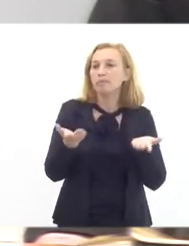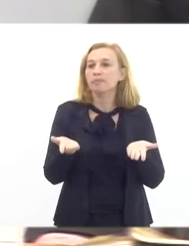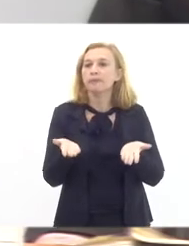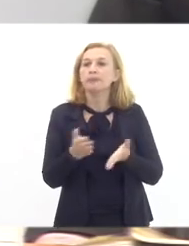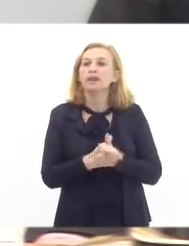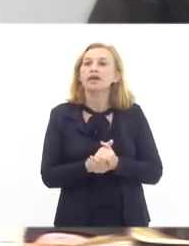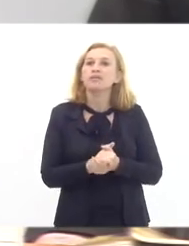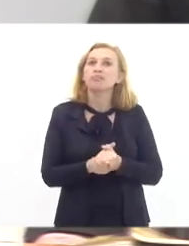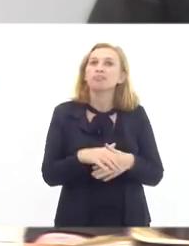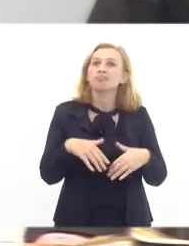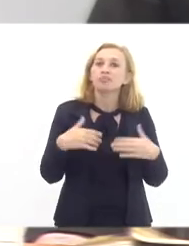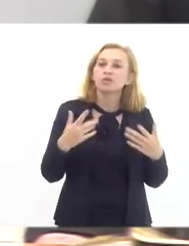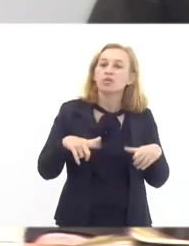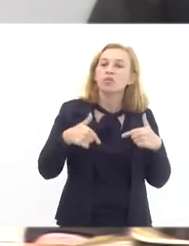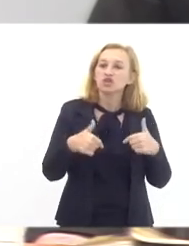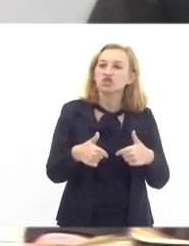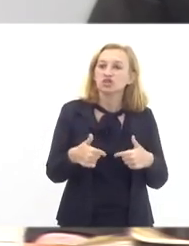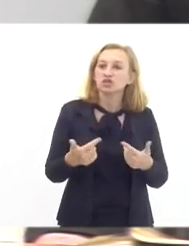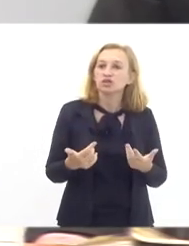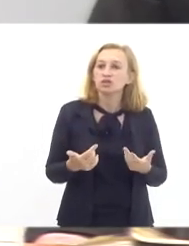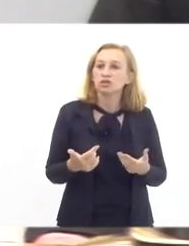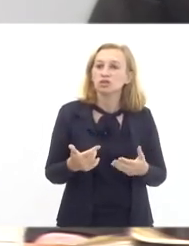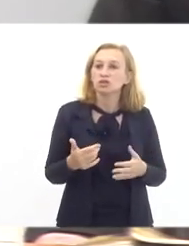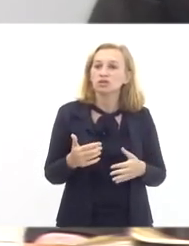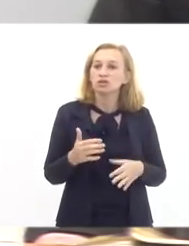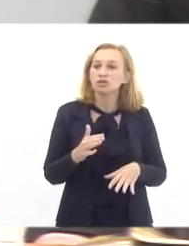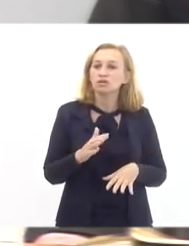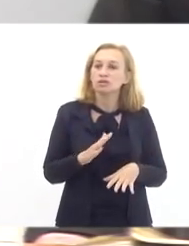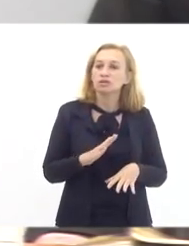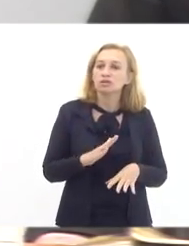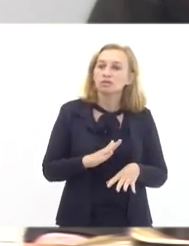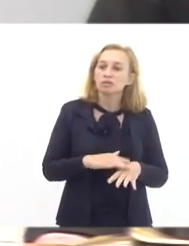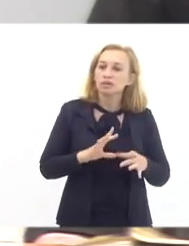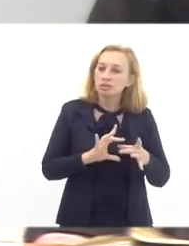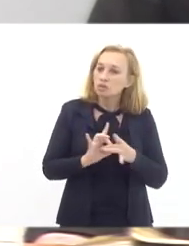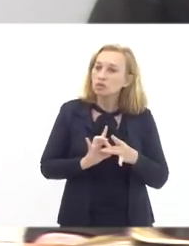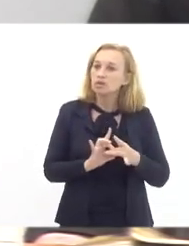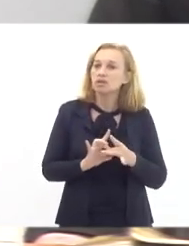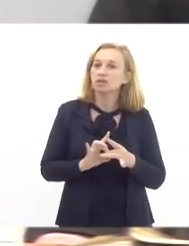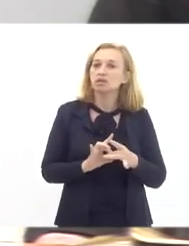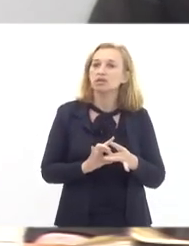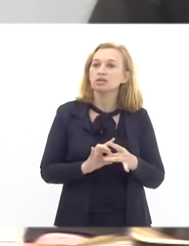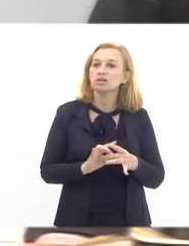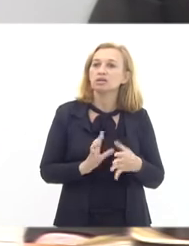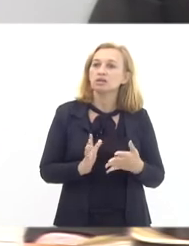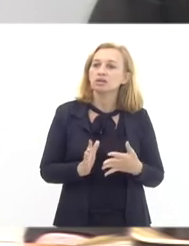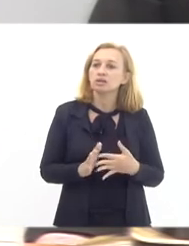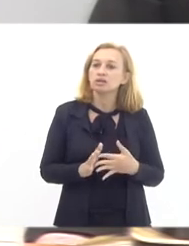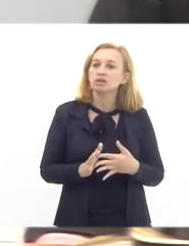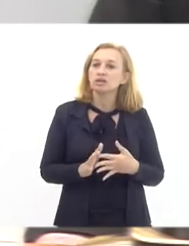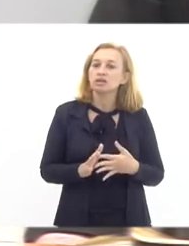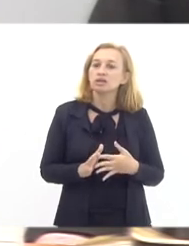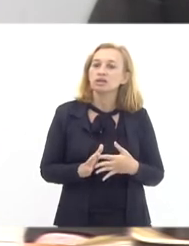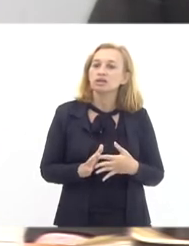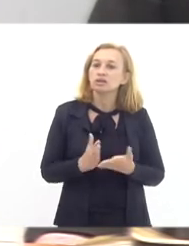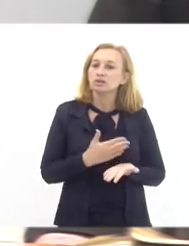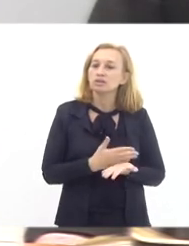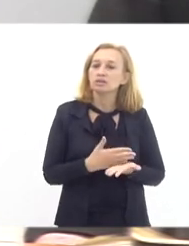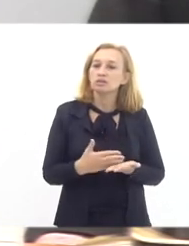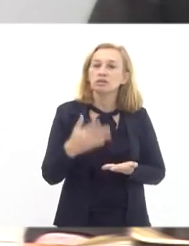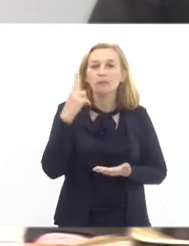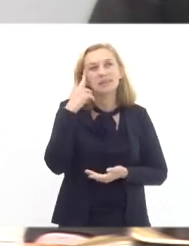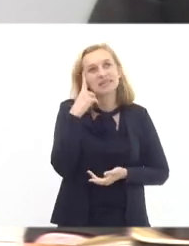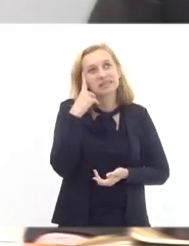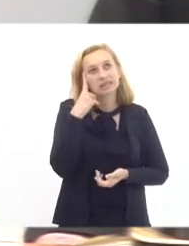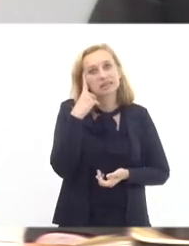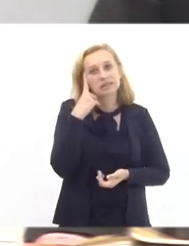inclusive, né, uma ação até mais ecumênica. E, por incrível que pareça, começamos a